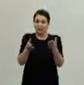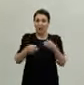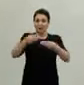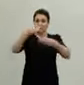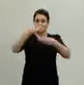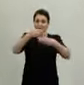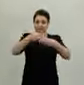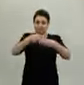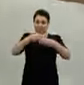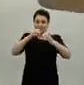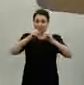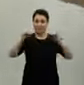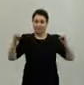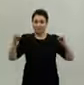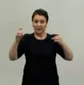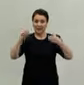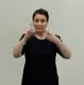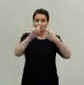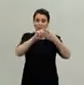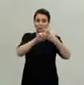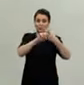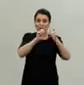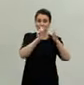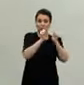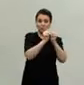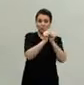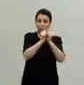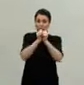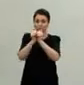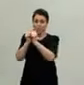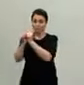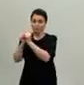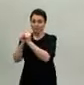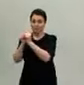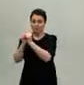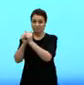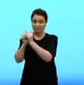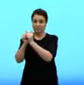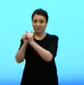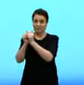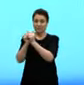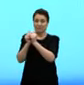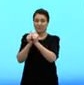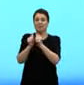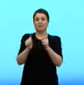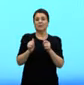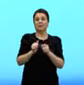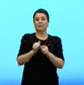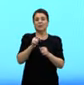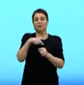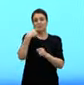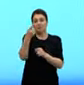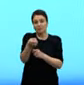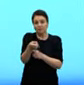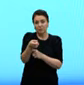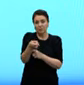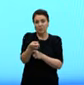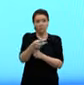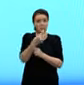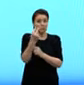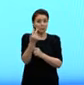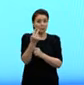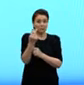elas vão juntas, unidas. Vai um cromossomo, as cromátides irmãs vão para um lado, juntinhas, e as outras